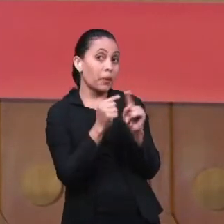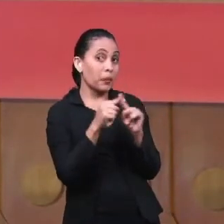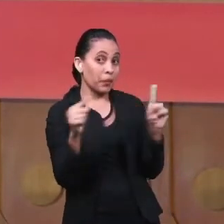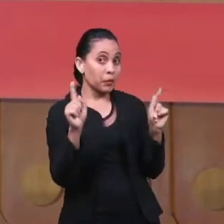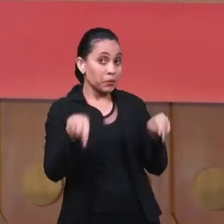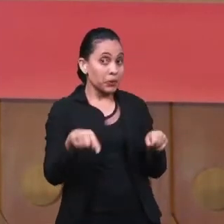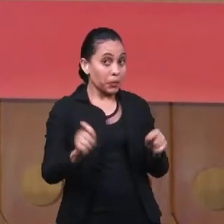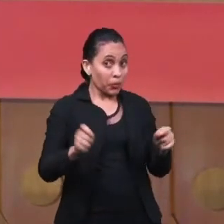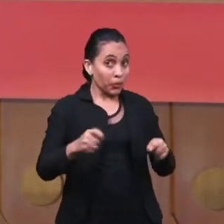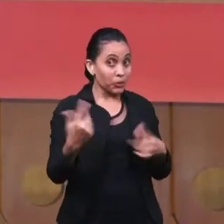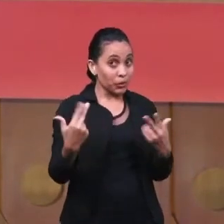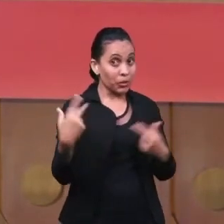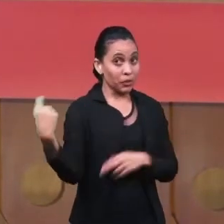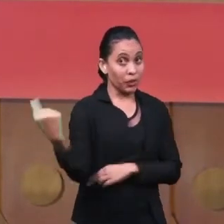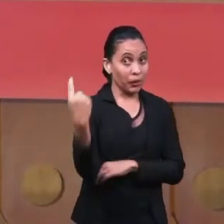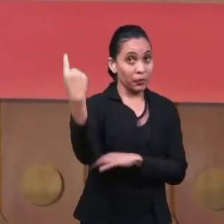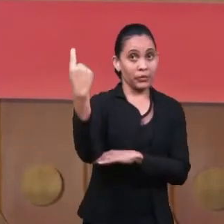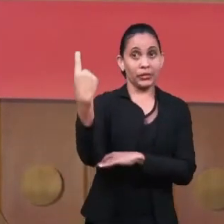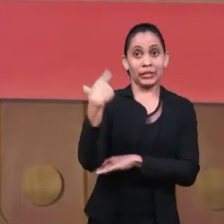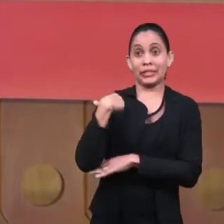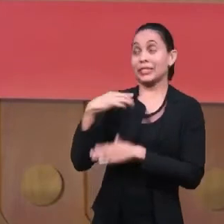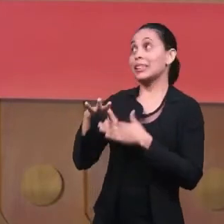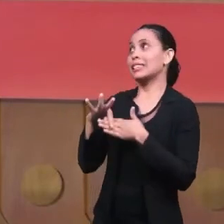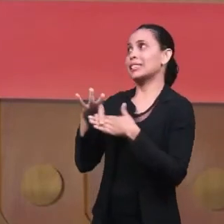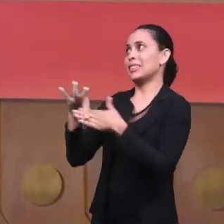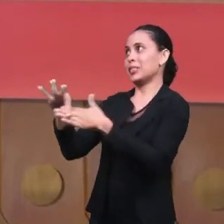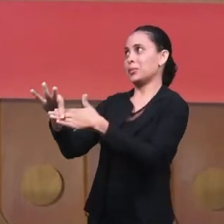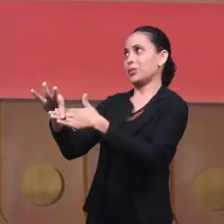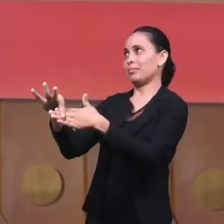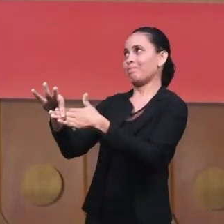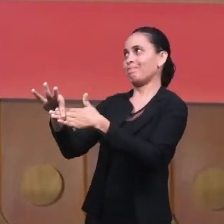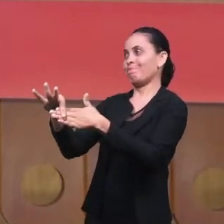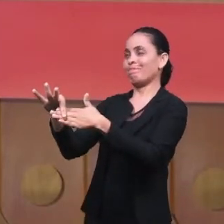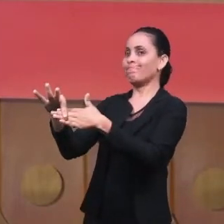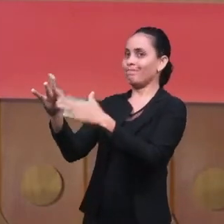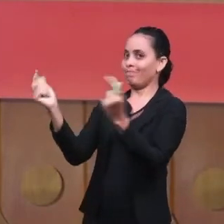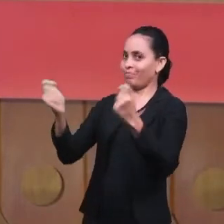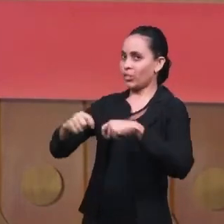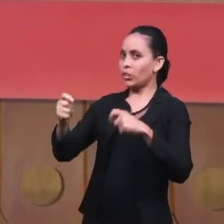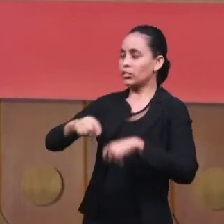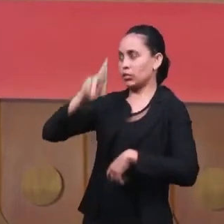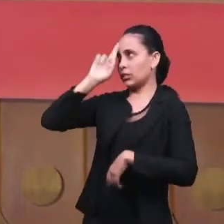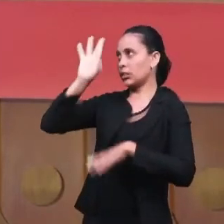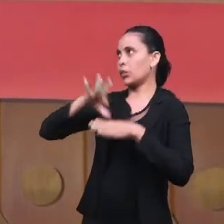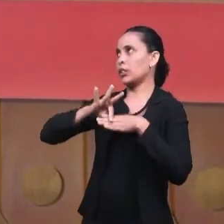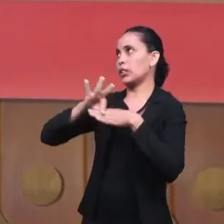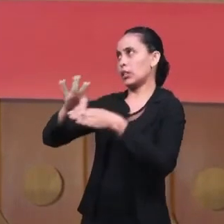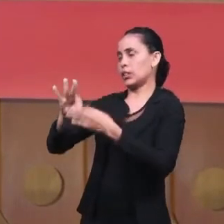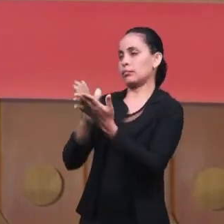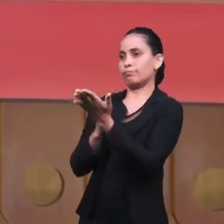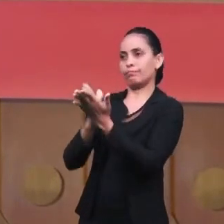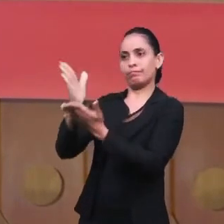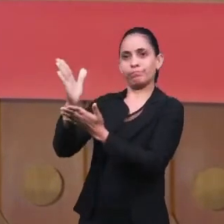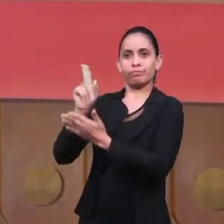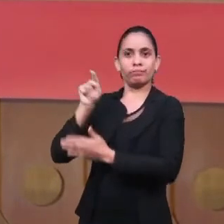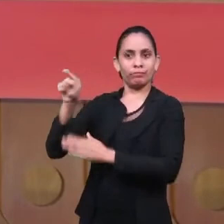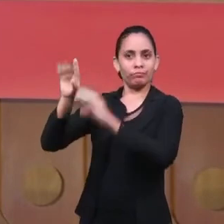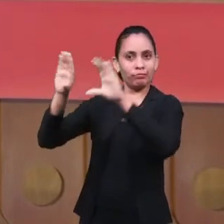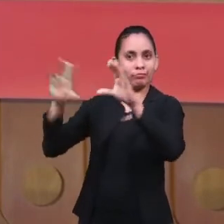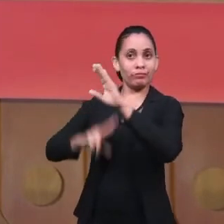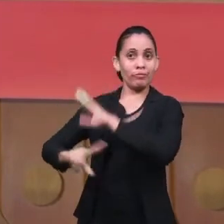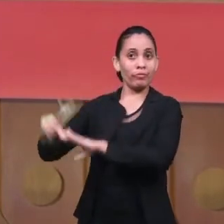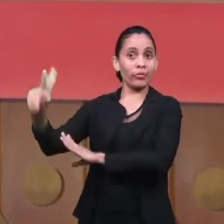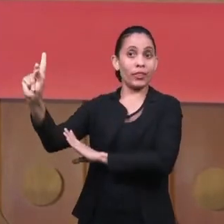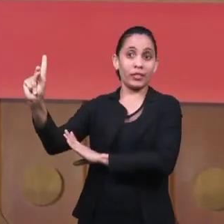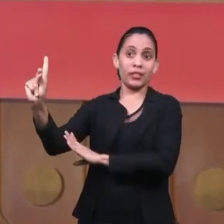salmista: guia-me, guia-me. Senhor, guia-me pelo caminho eterno.